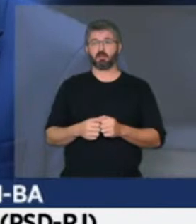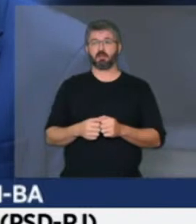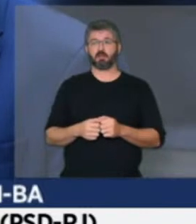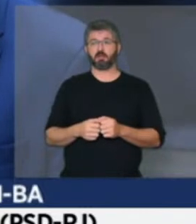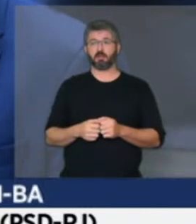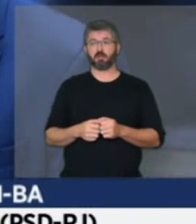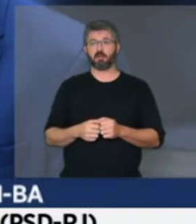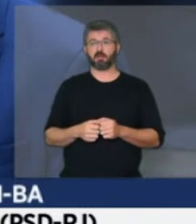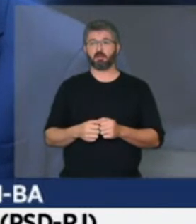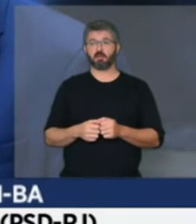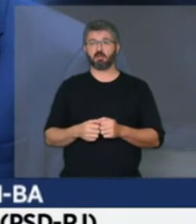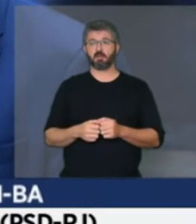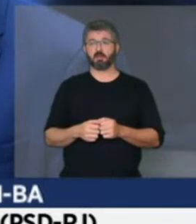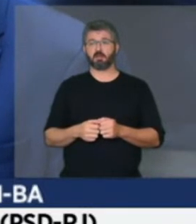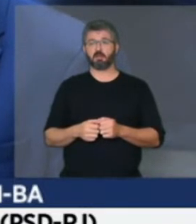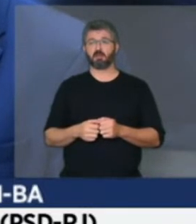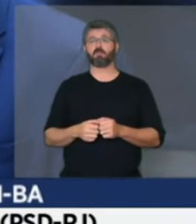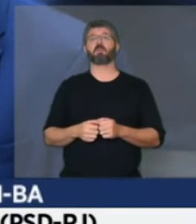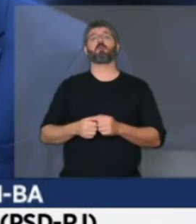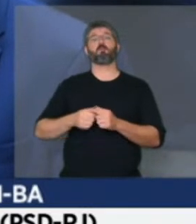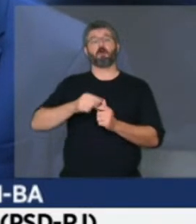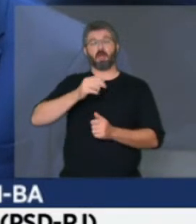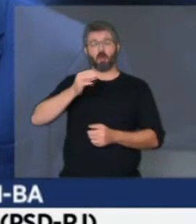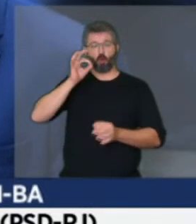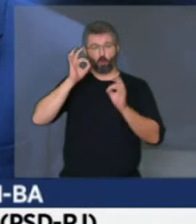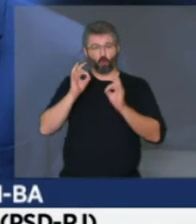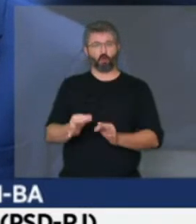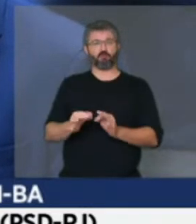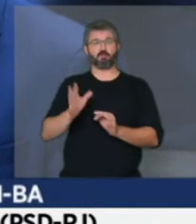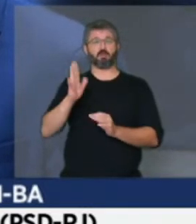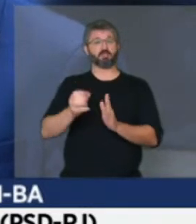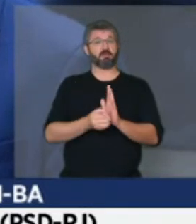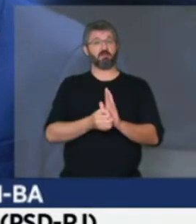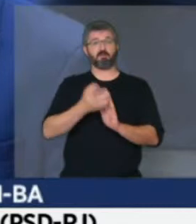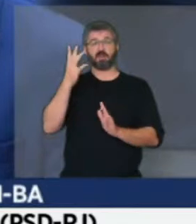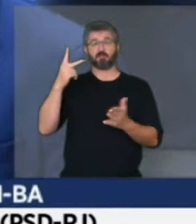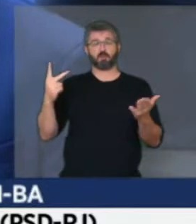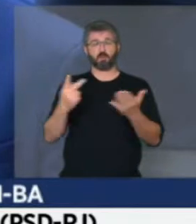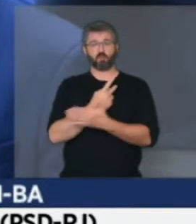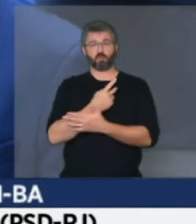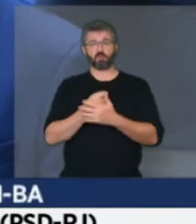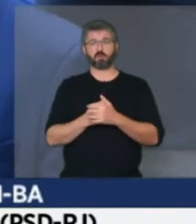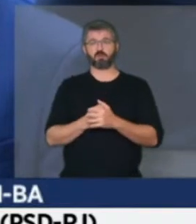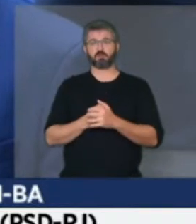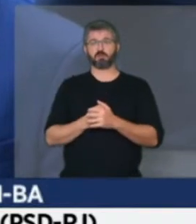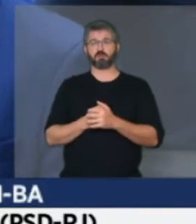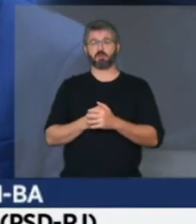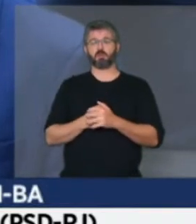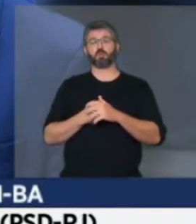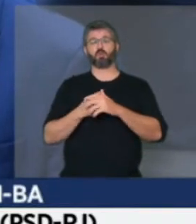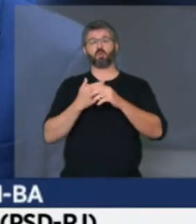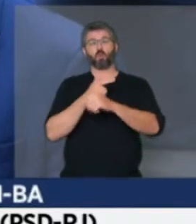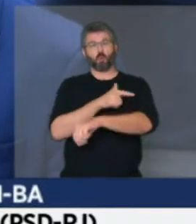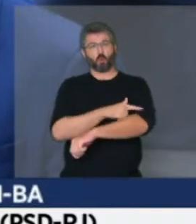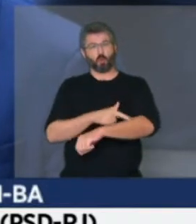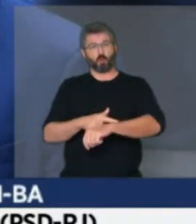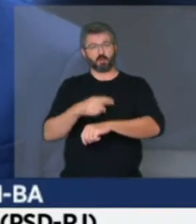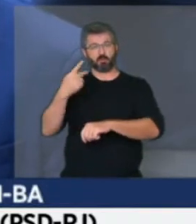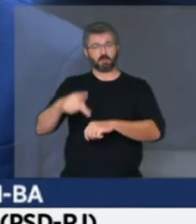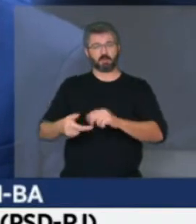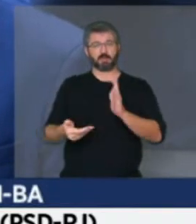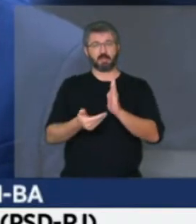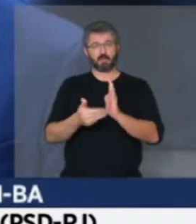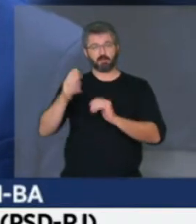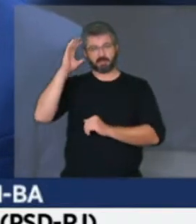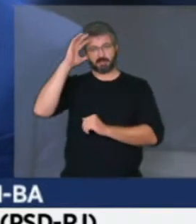foram reiteradamente confirmados em diversas ocasiões pelos costumes legislativos e em decisões internas dessa